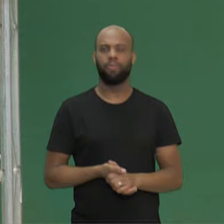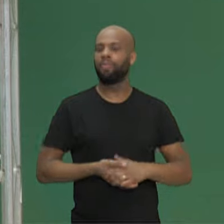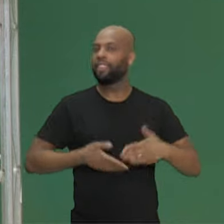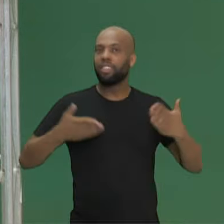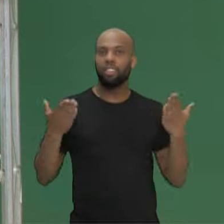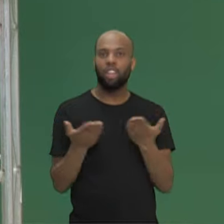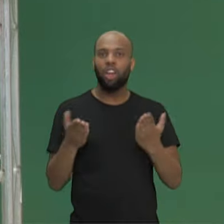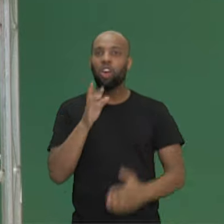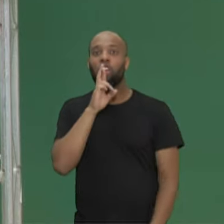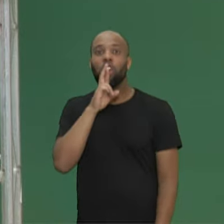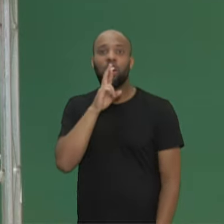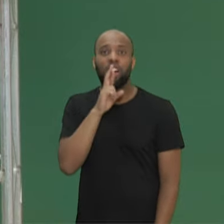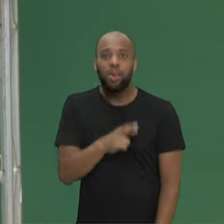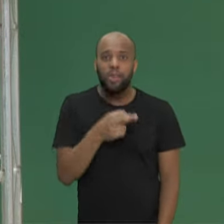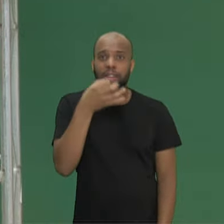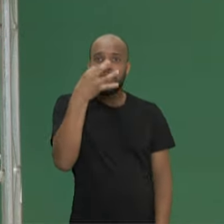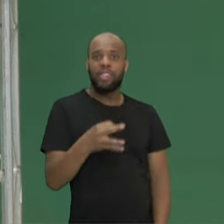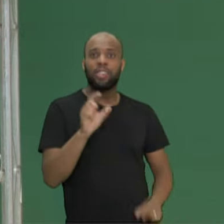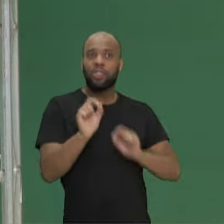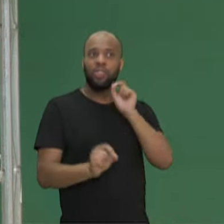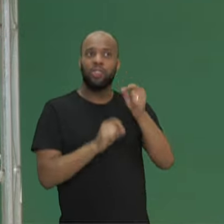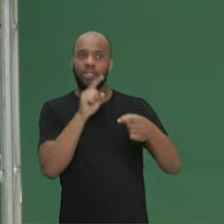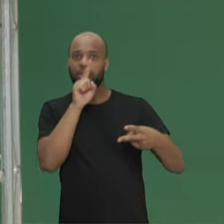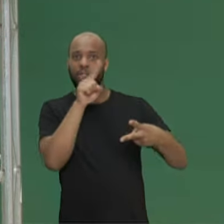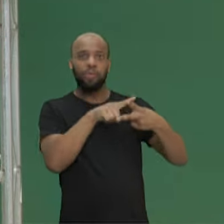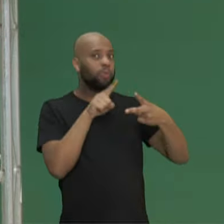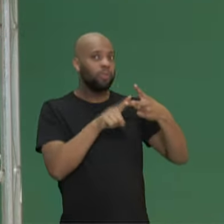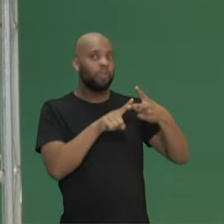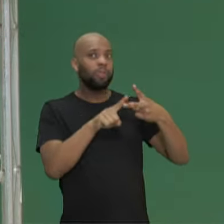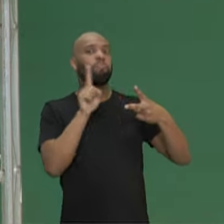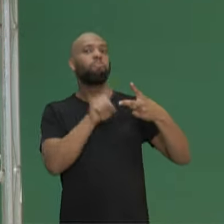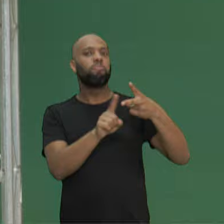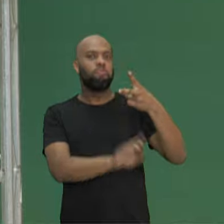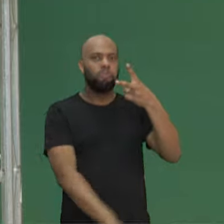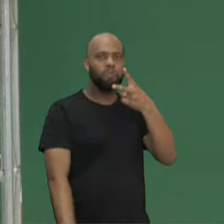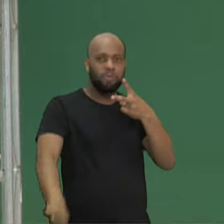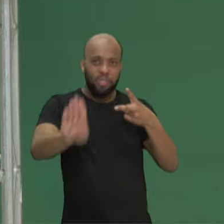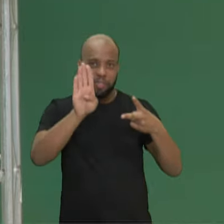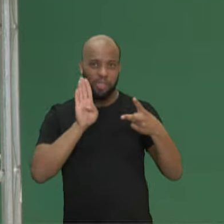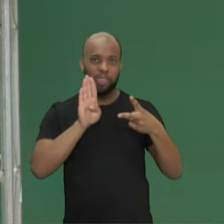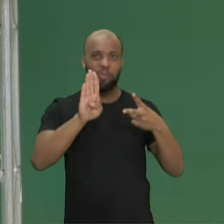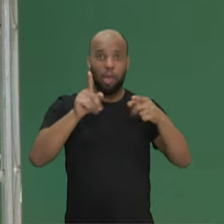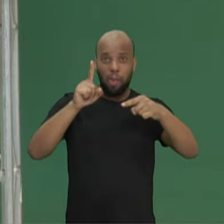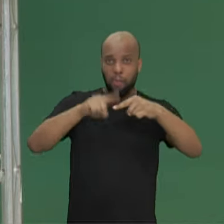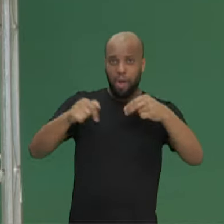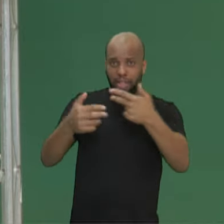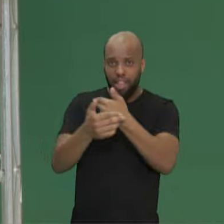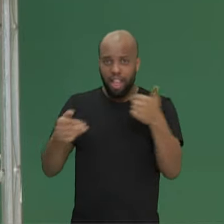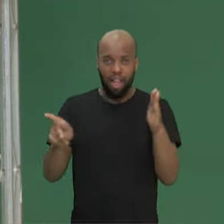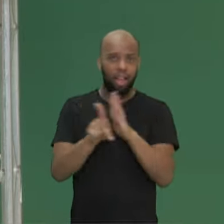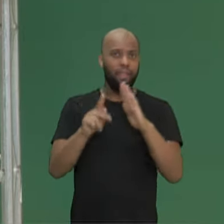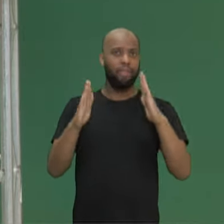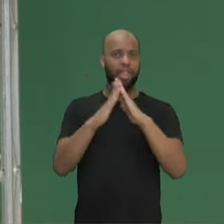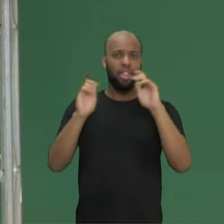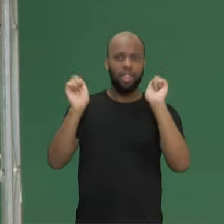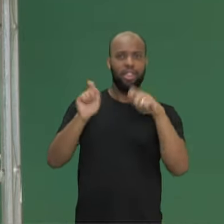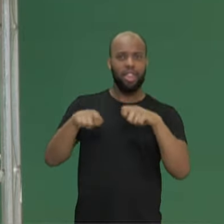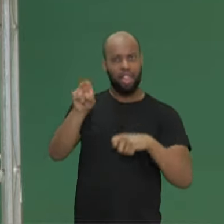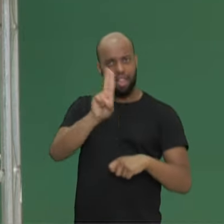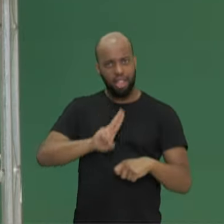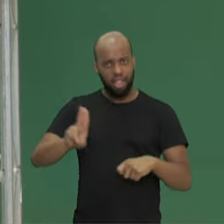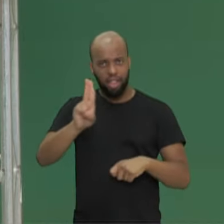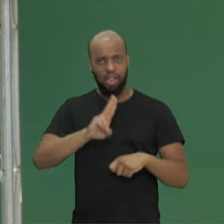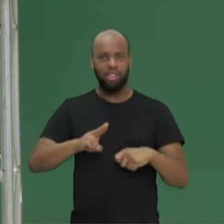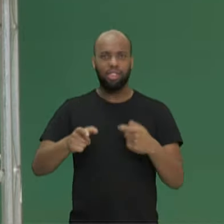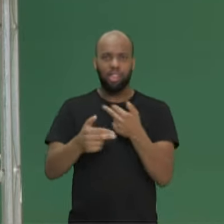E a resposta correta é letra B. Materiais caseiros podem auxiliar nas